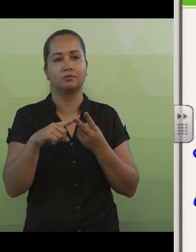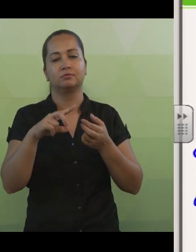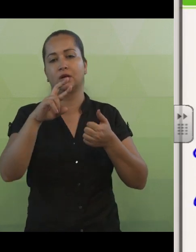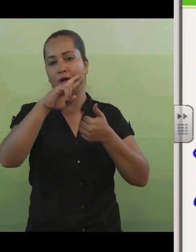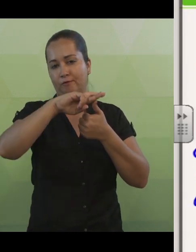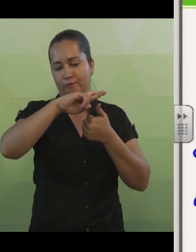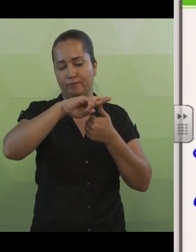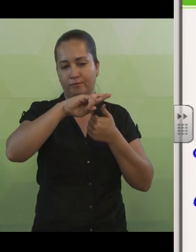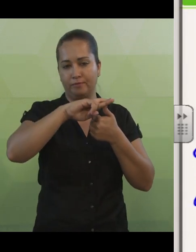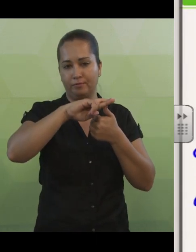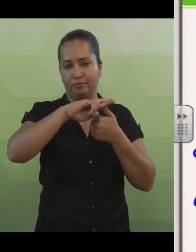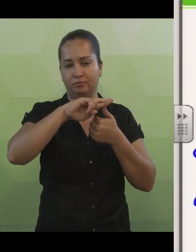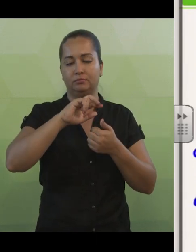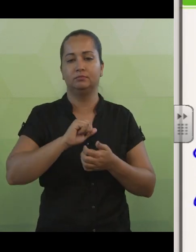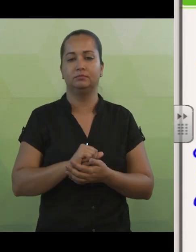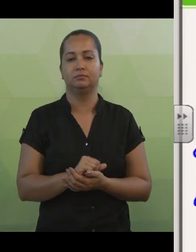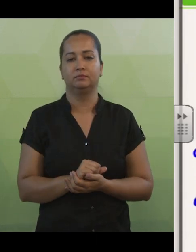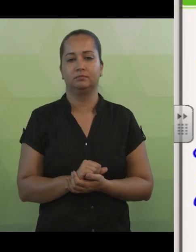cargo,